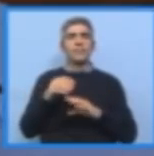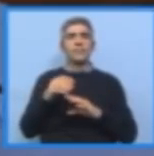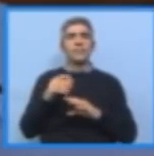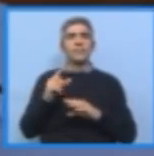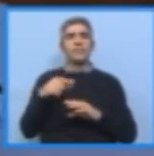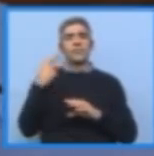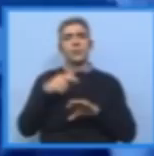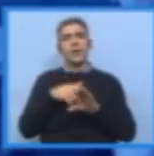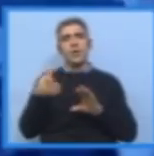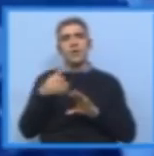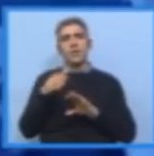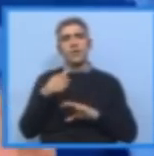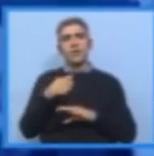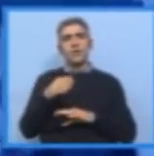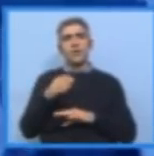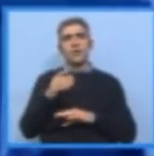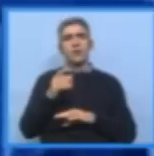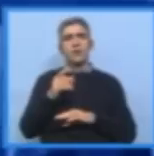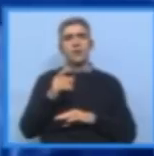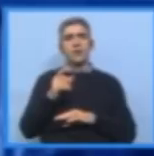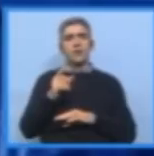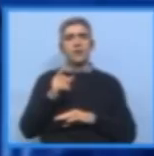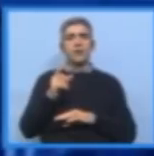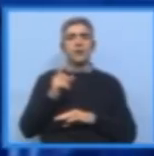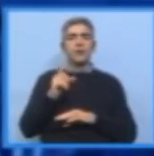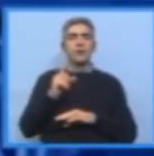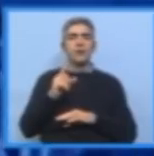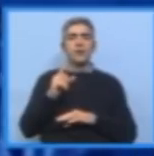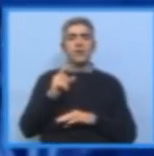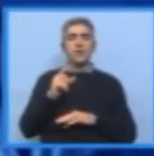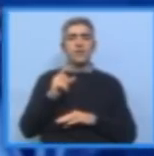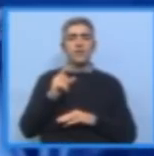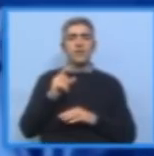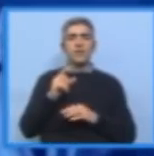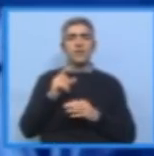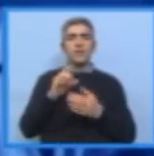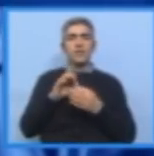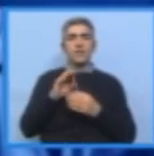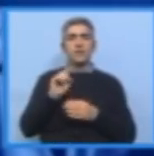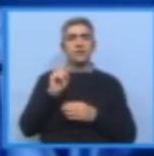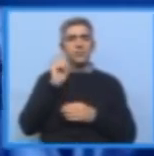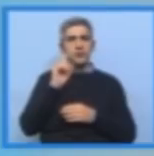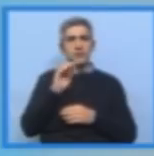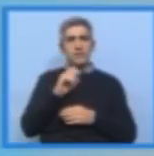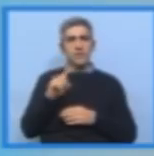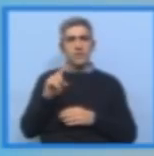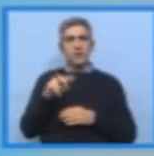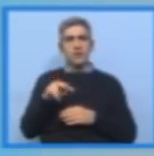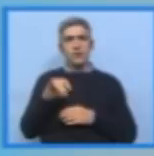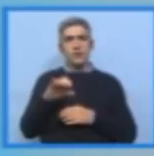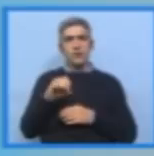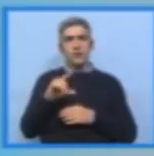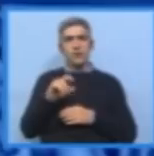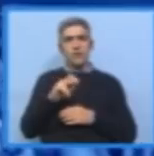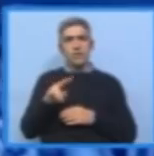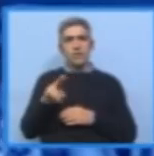fazemos noutra altura. Não é a personagem exatamente que depois